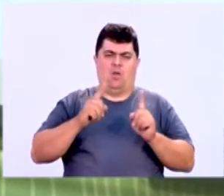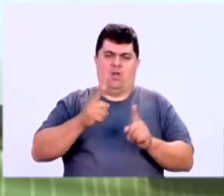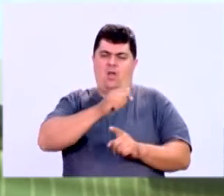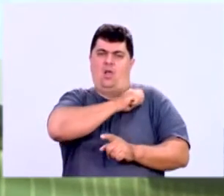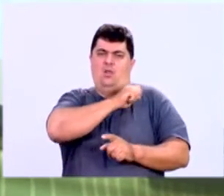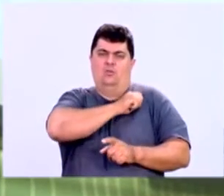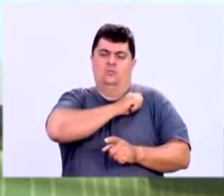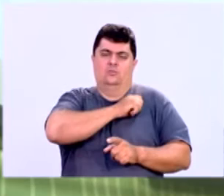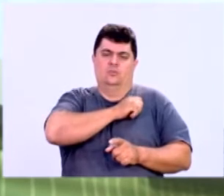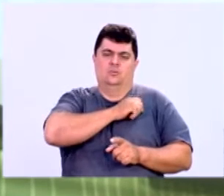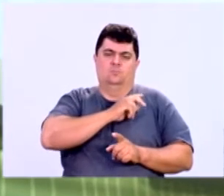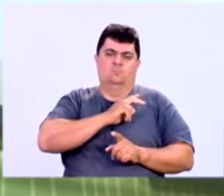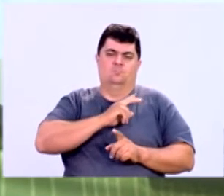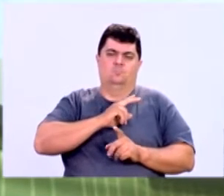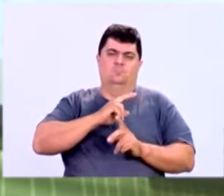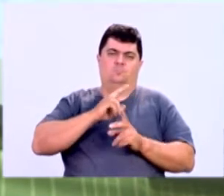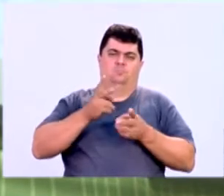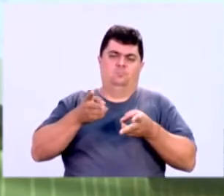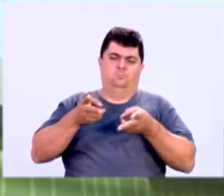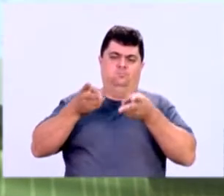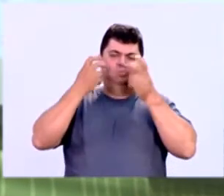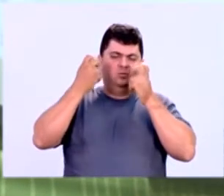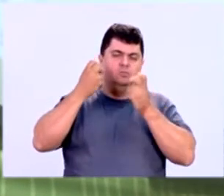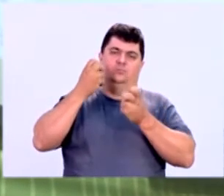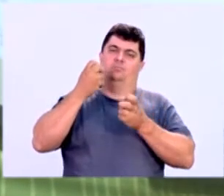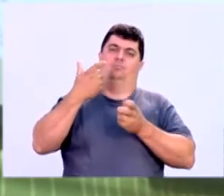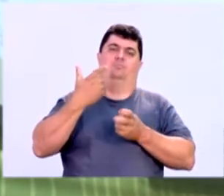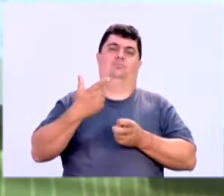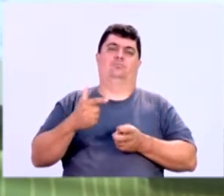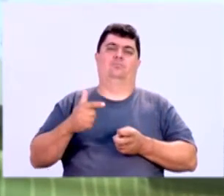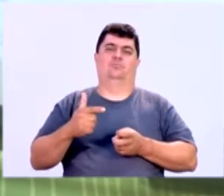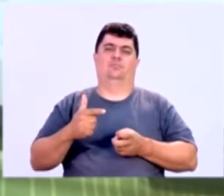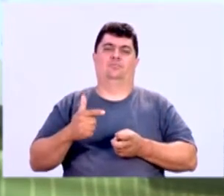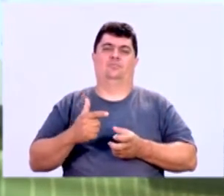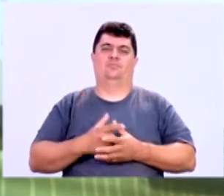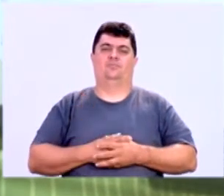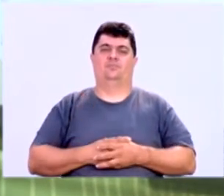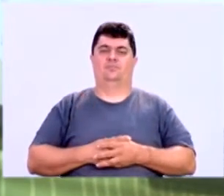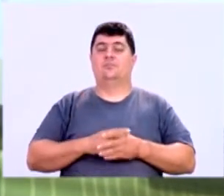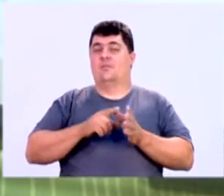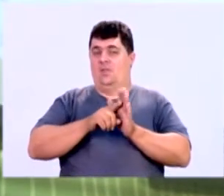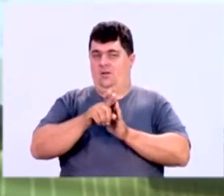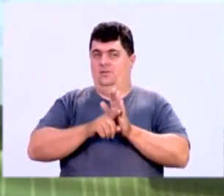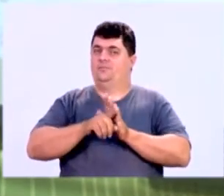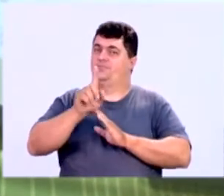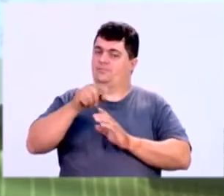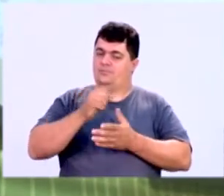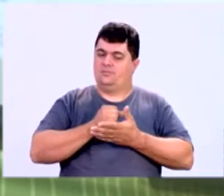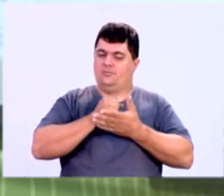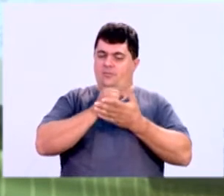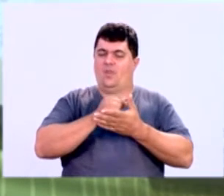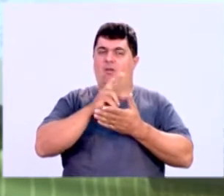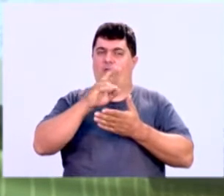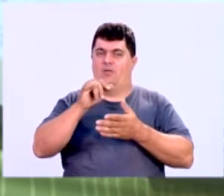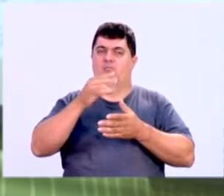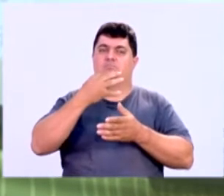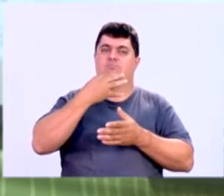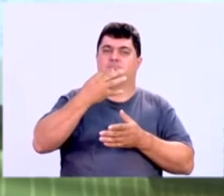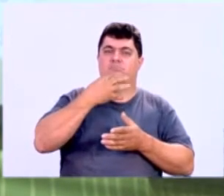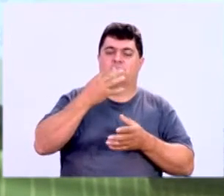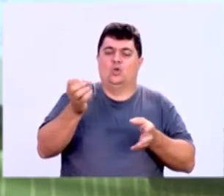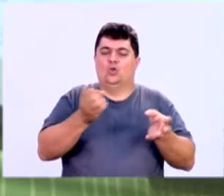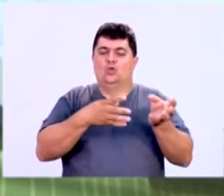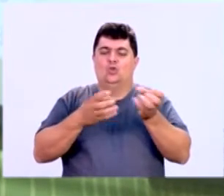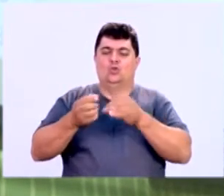do que está sendo estudado ali. Então, a pesquisa, ela ajuda a conhecer